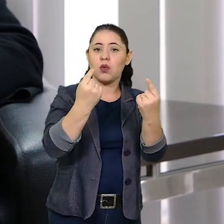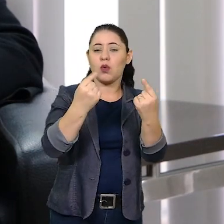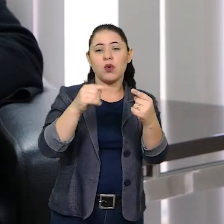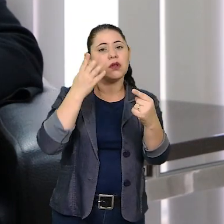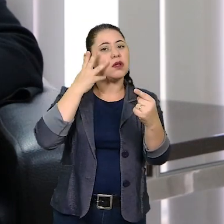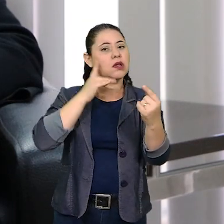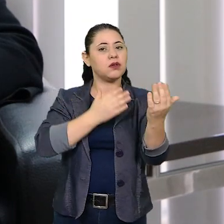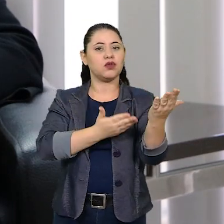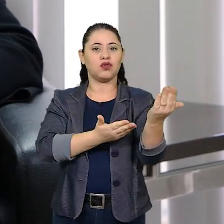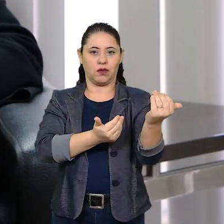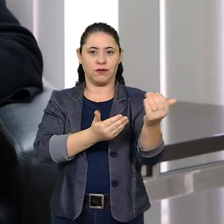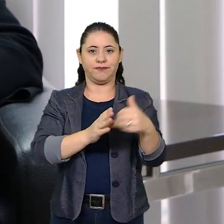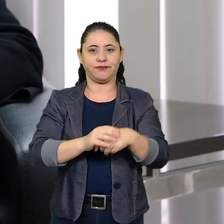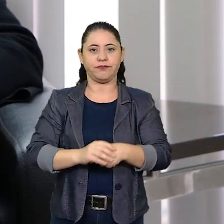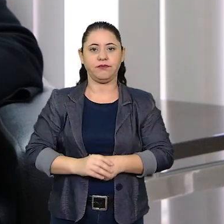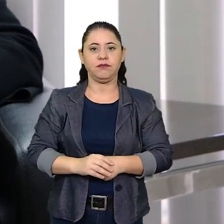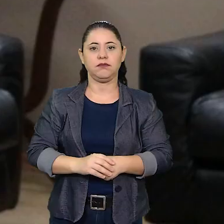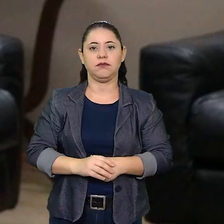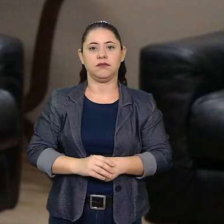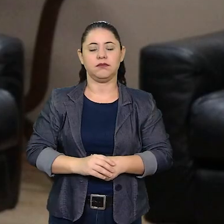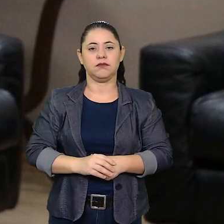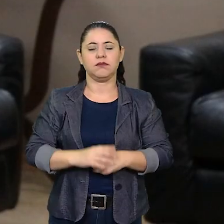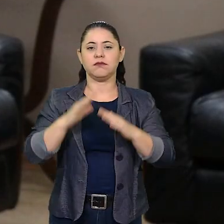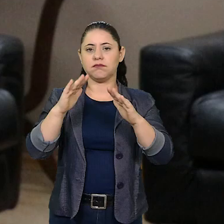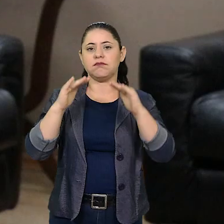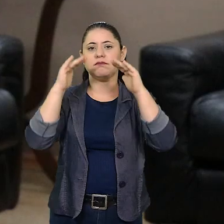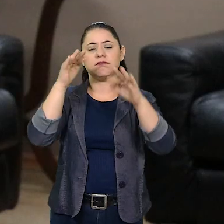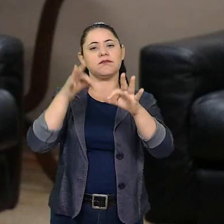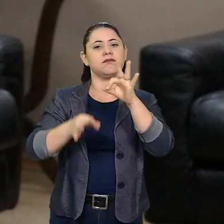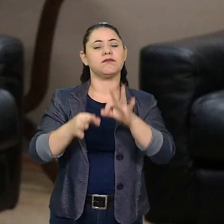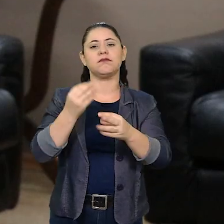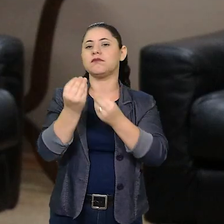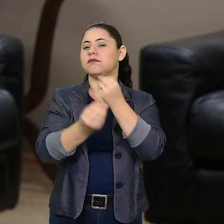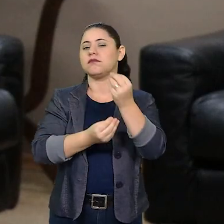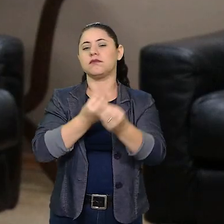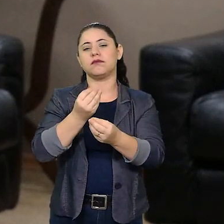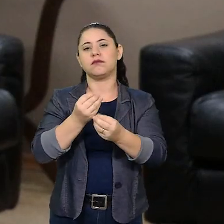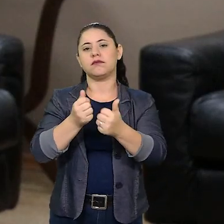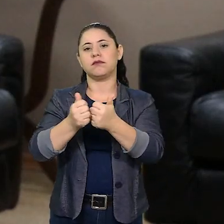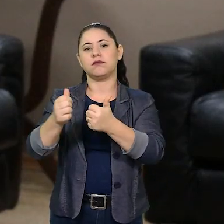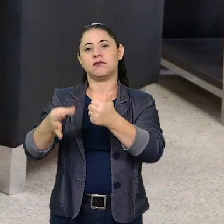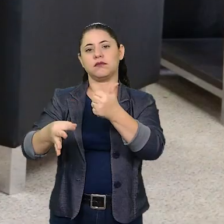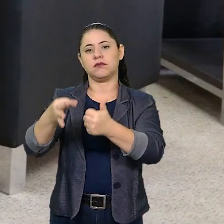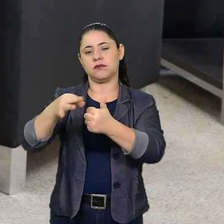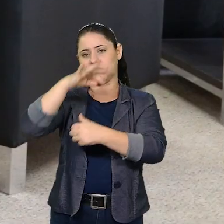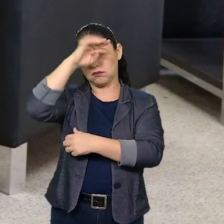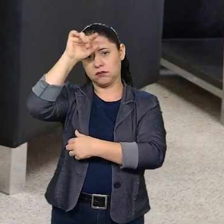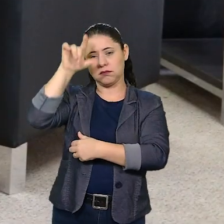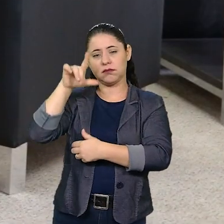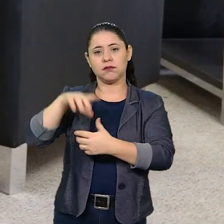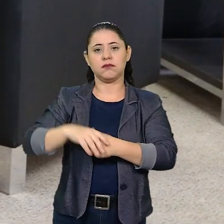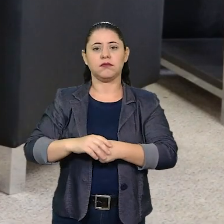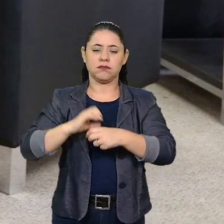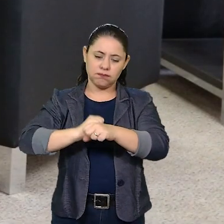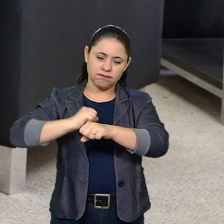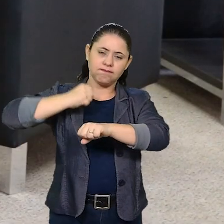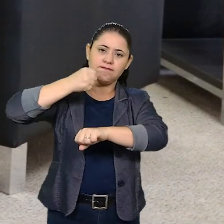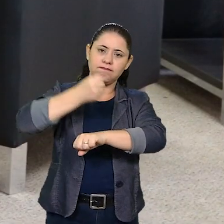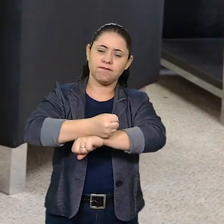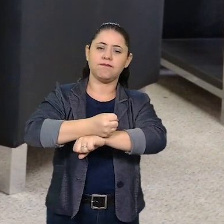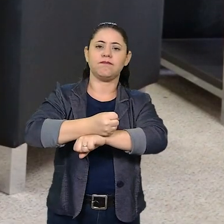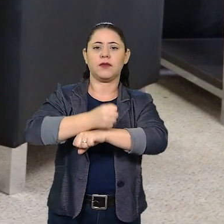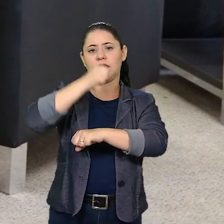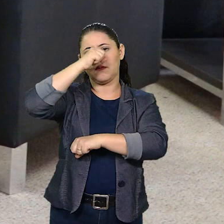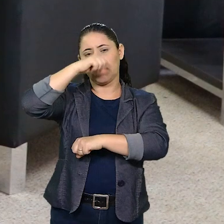contra crianças e adolescentes. Desembargador, então, como o Tribunal de Justiça de Mato Grosso do Sul tem enfrentado